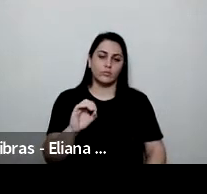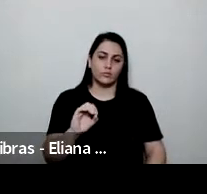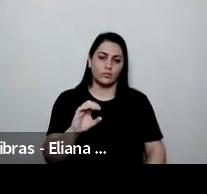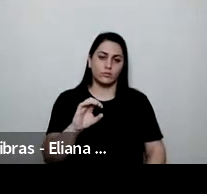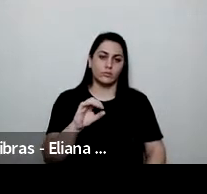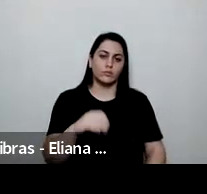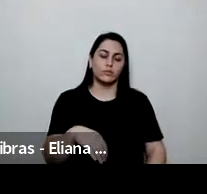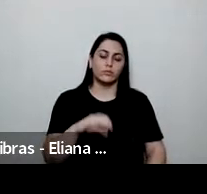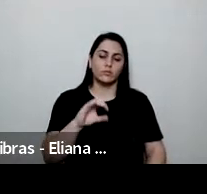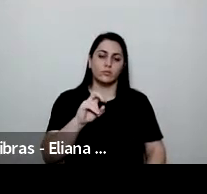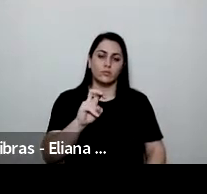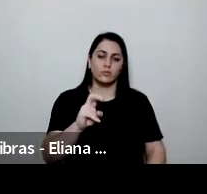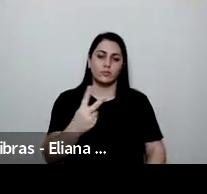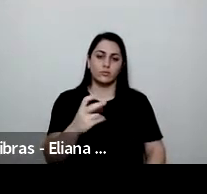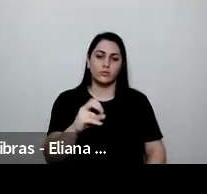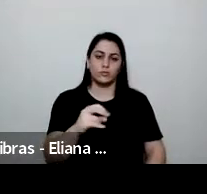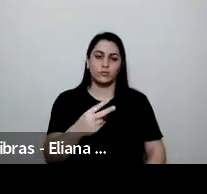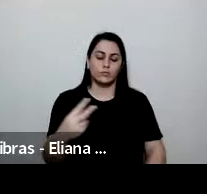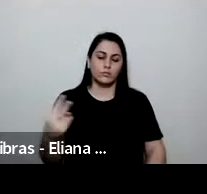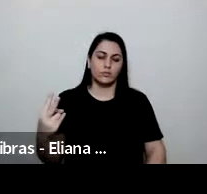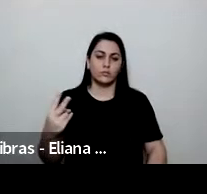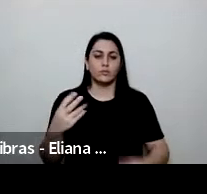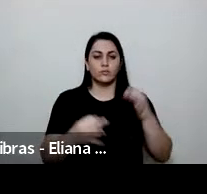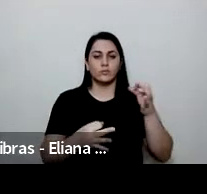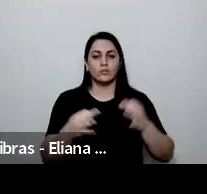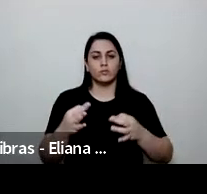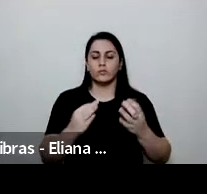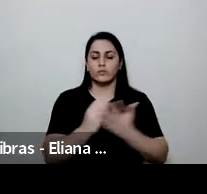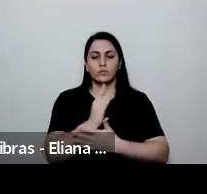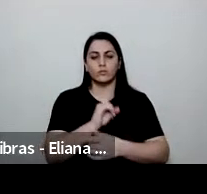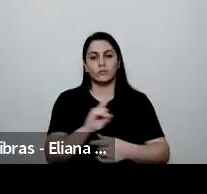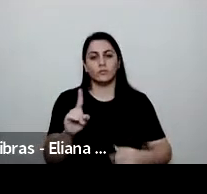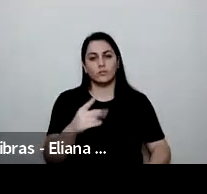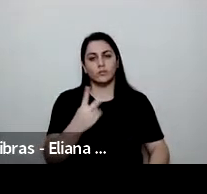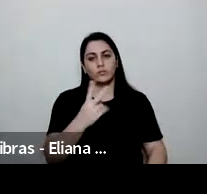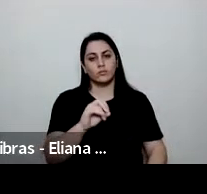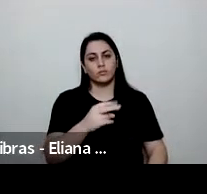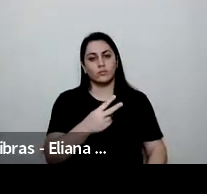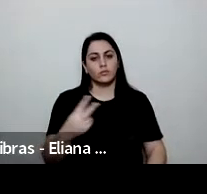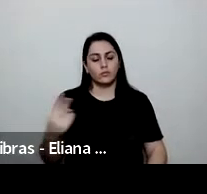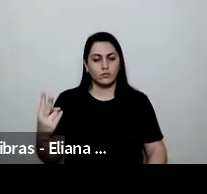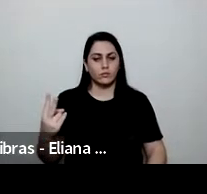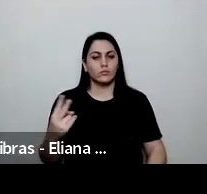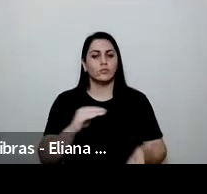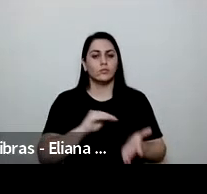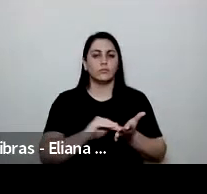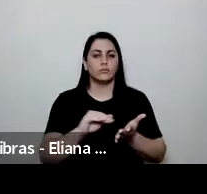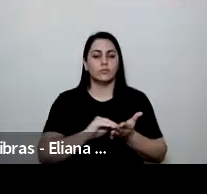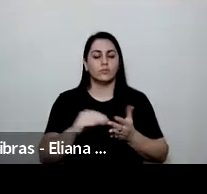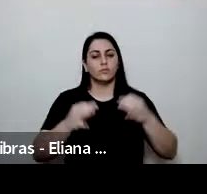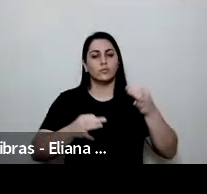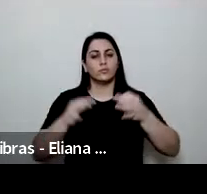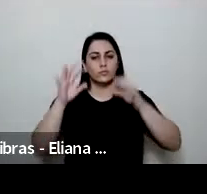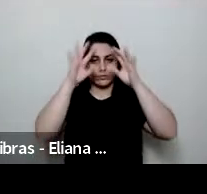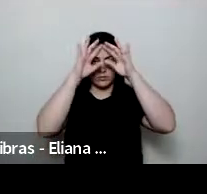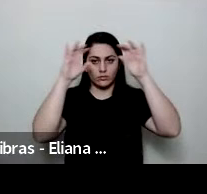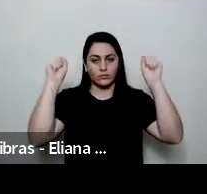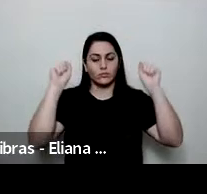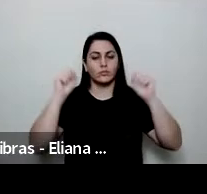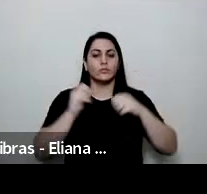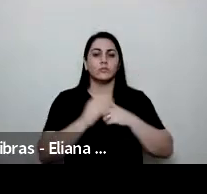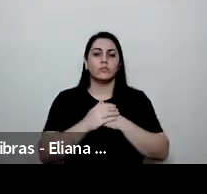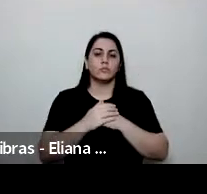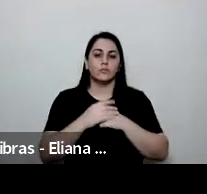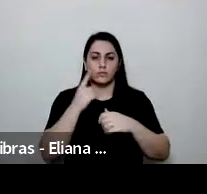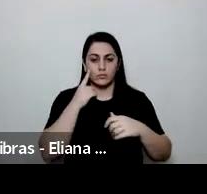00505 22 julgado diferente de agosto os ministros secretários de estado e tribunal informou que este